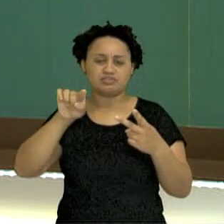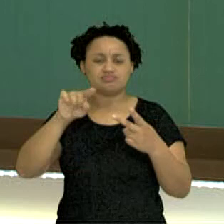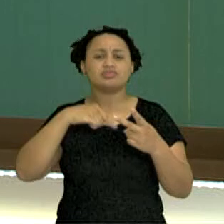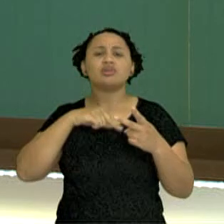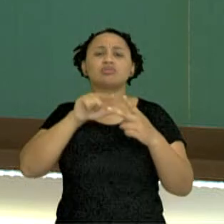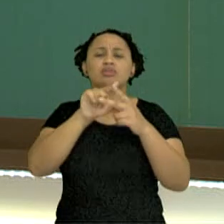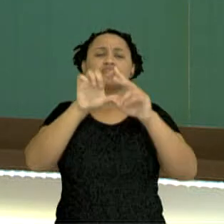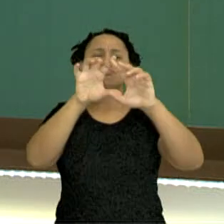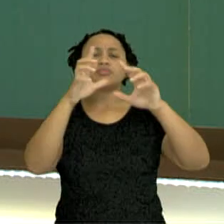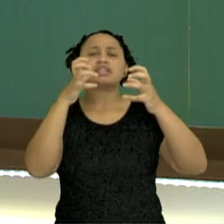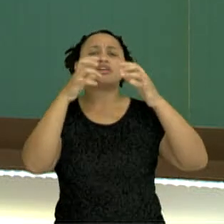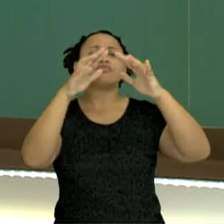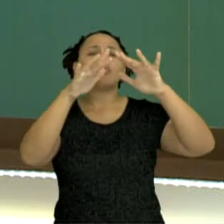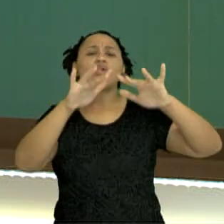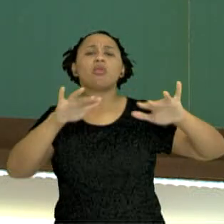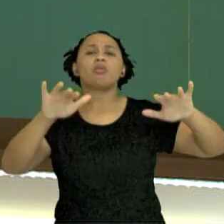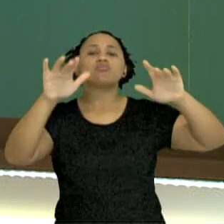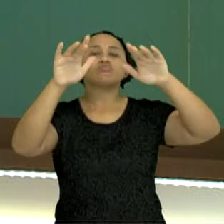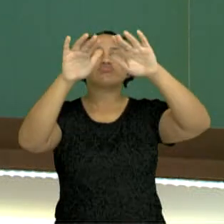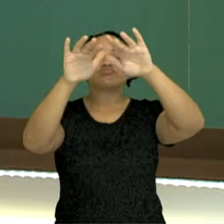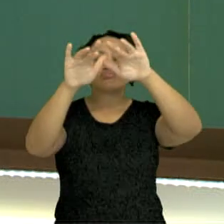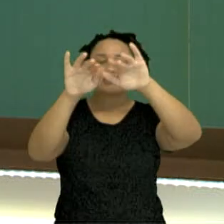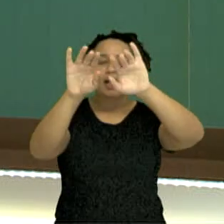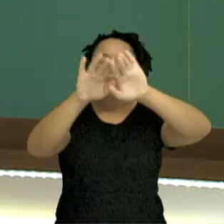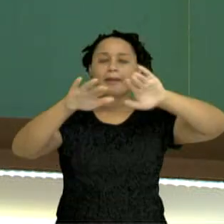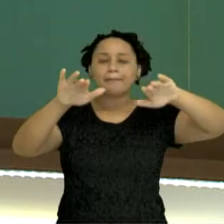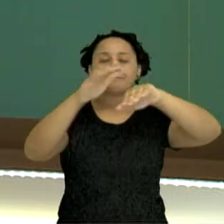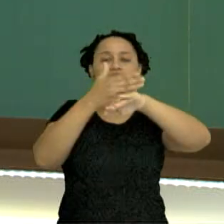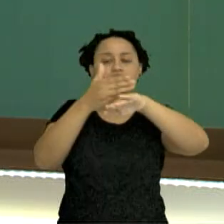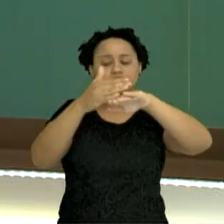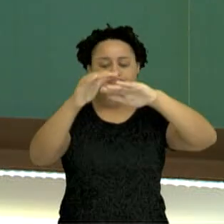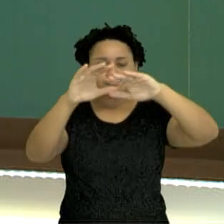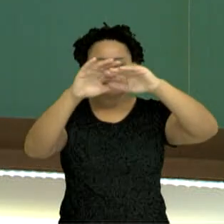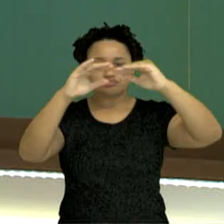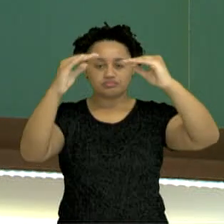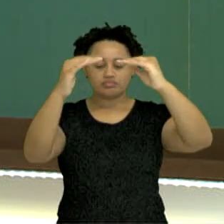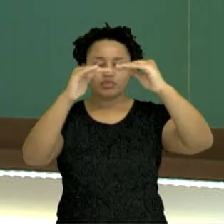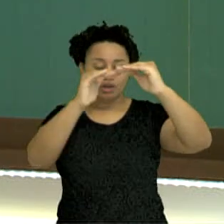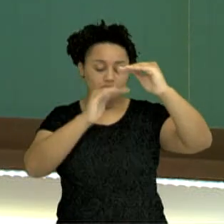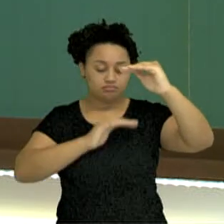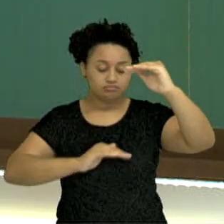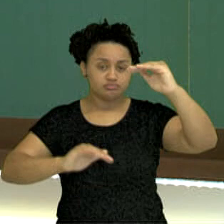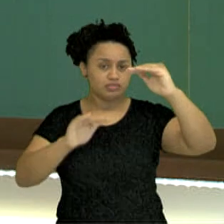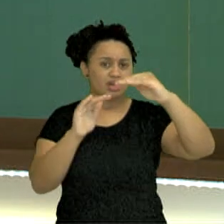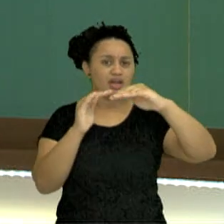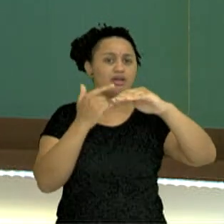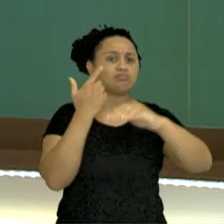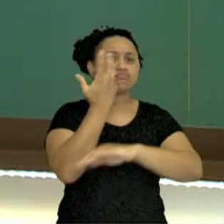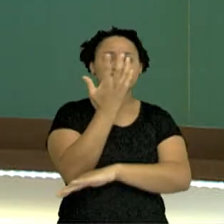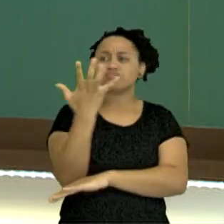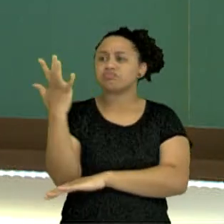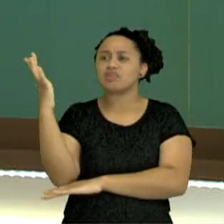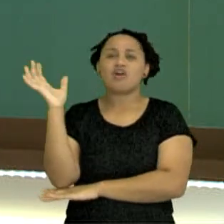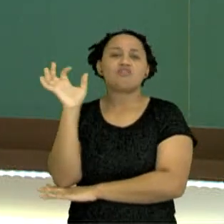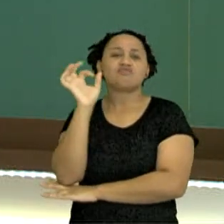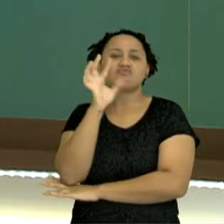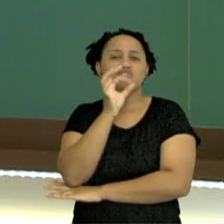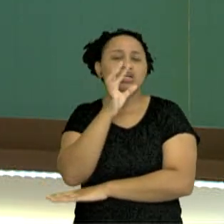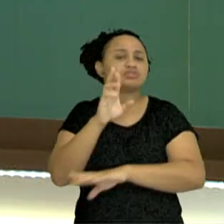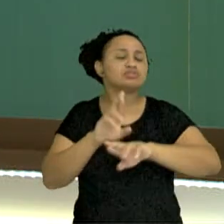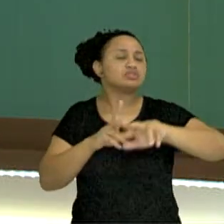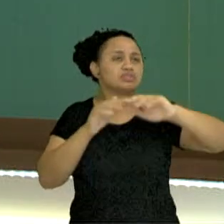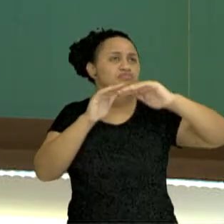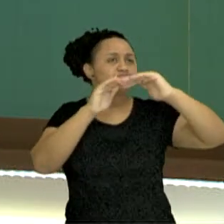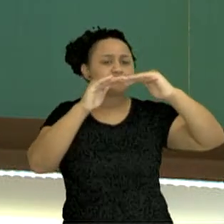cobertas de neve. E na base dessas montanhas você observa uma vegetação verde, uma vegetação muito diferente daquela que